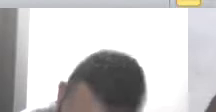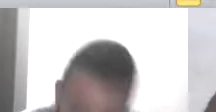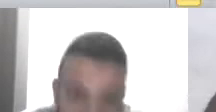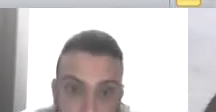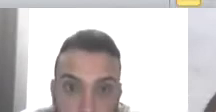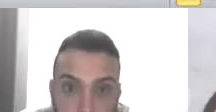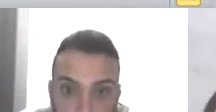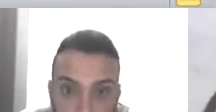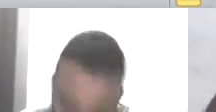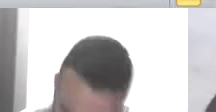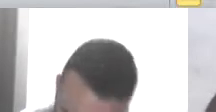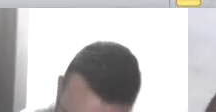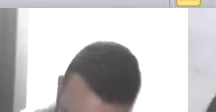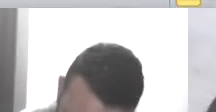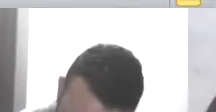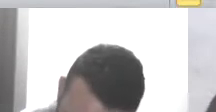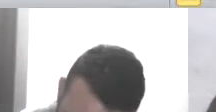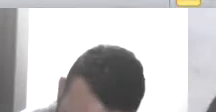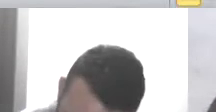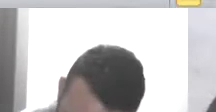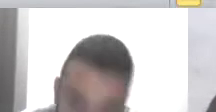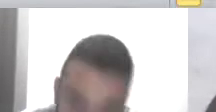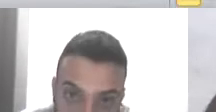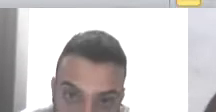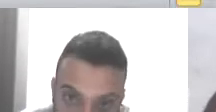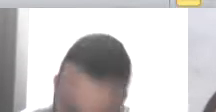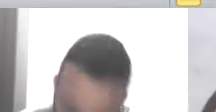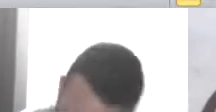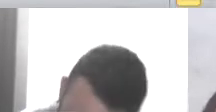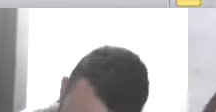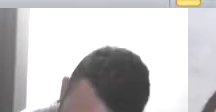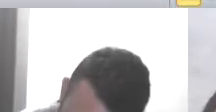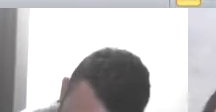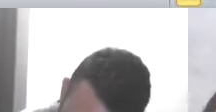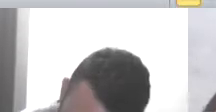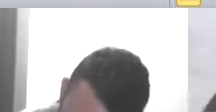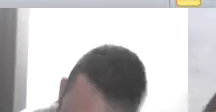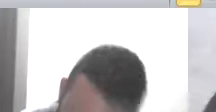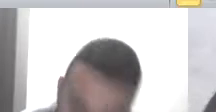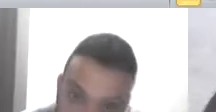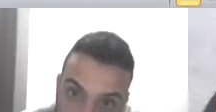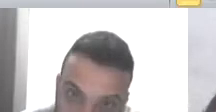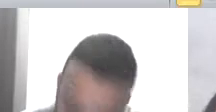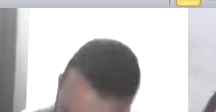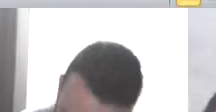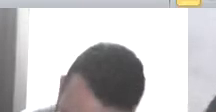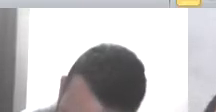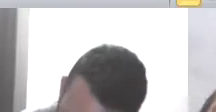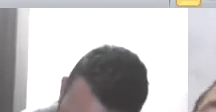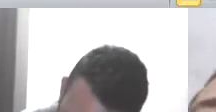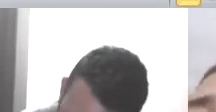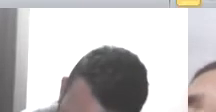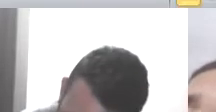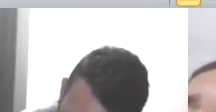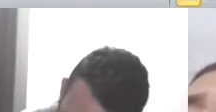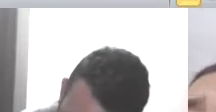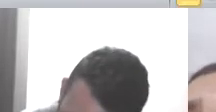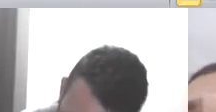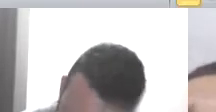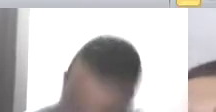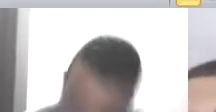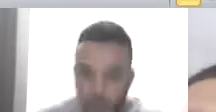dos compostos, certo? Então, existe vários tampão, né, várias soluções tampão. Uma delas